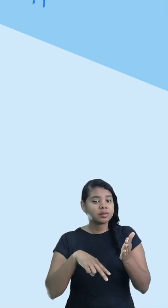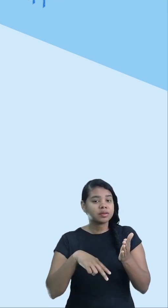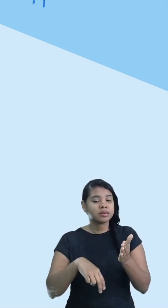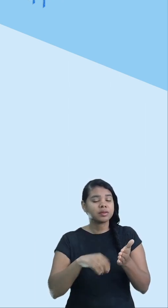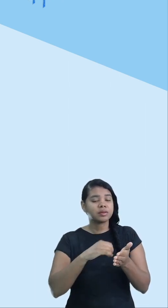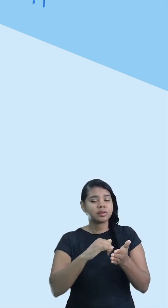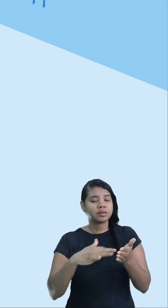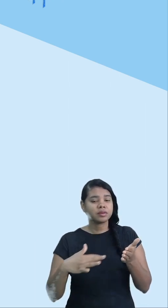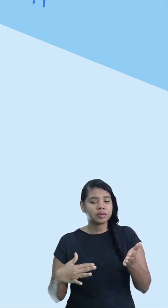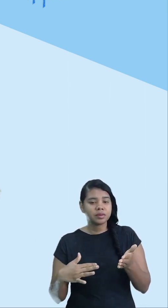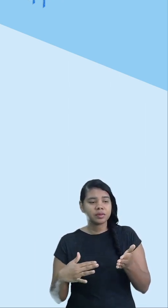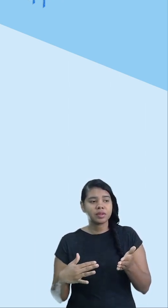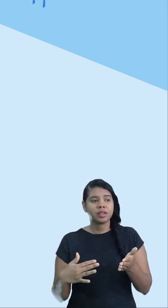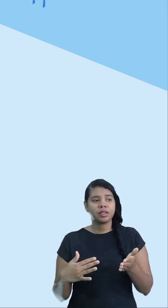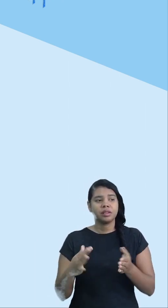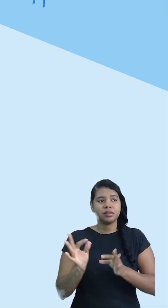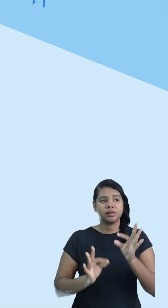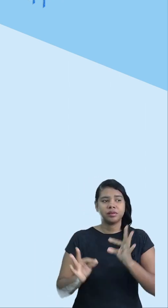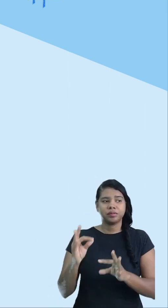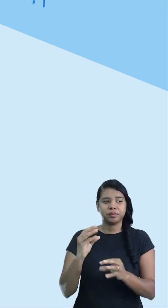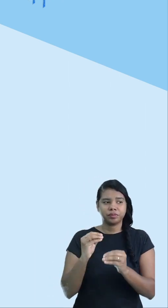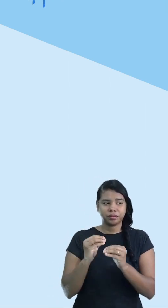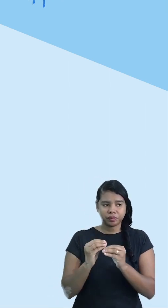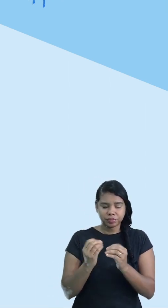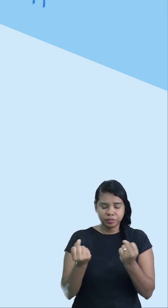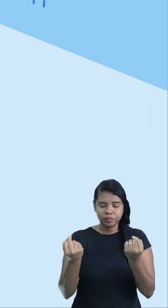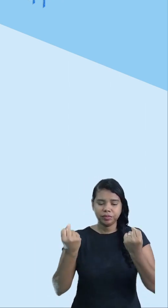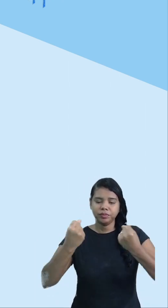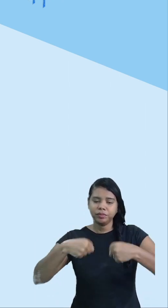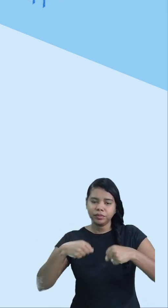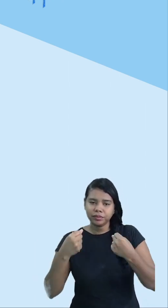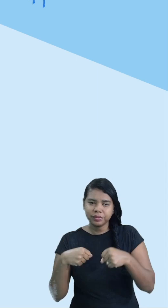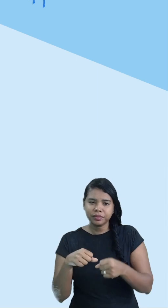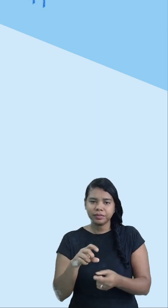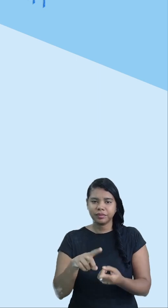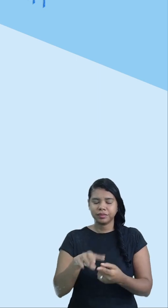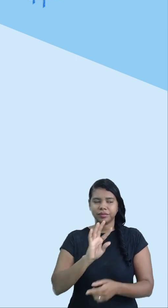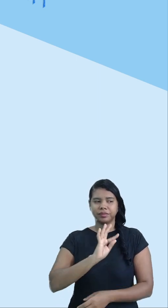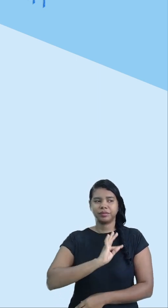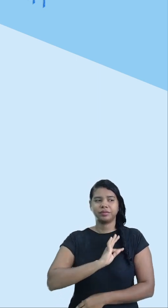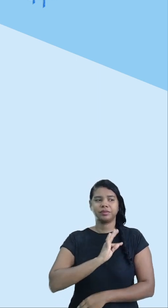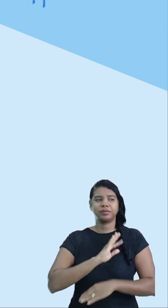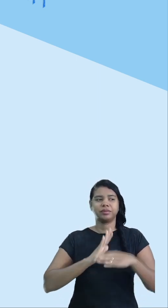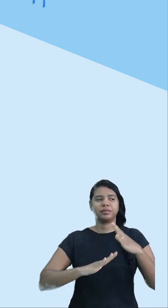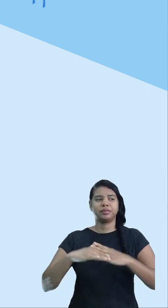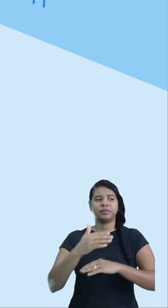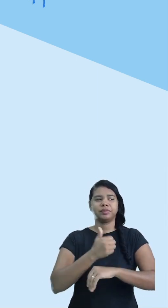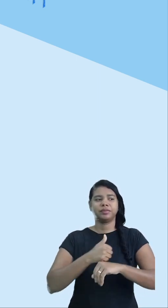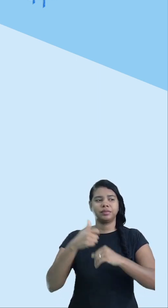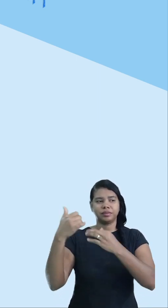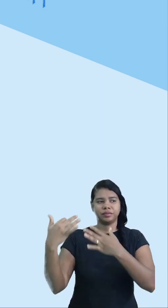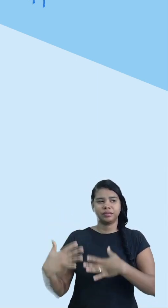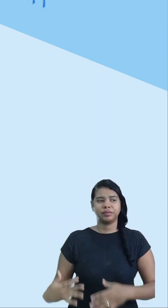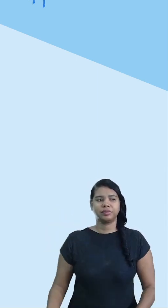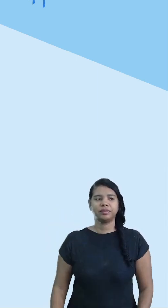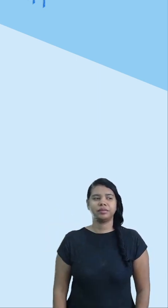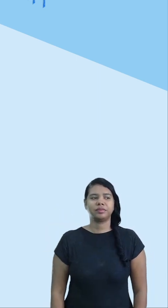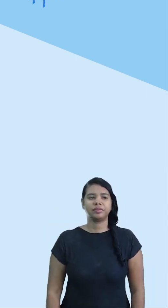gente possa, então, extrair de forma precisa e técnica, profissionalmente falando.